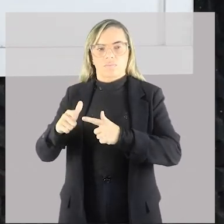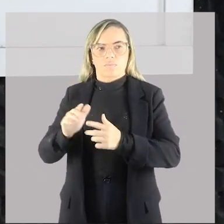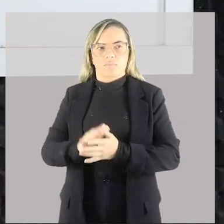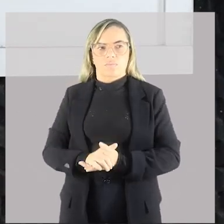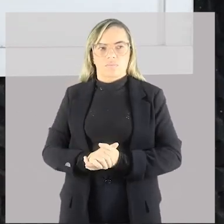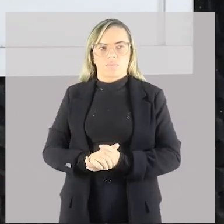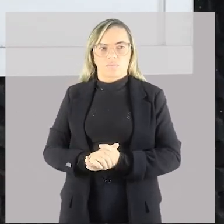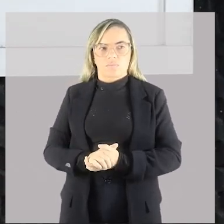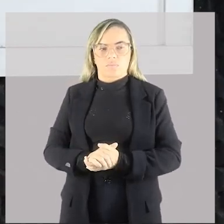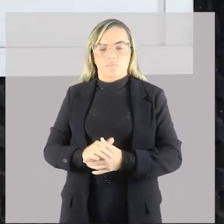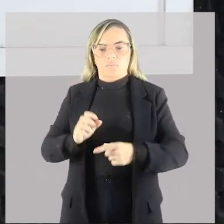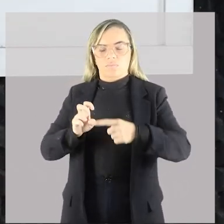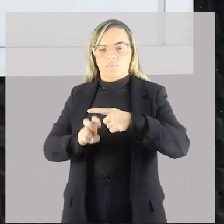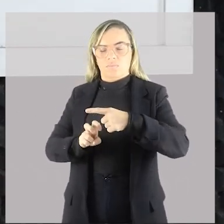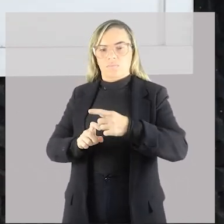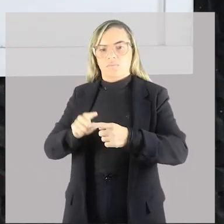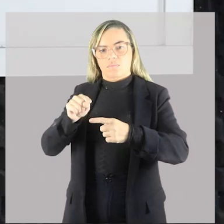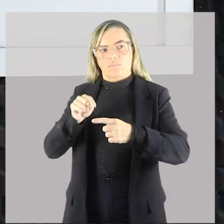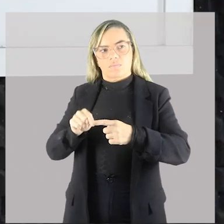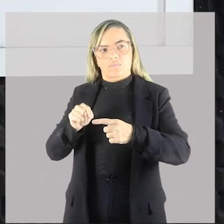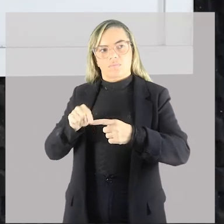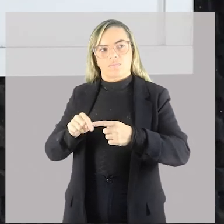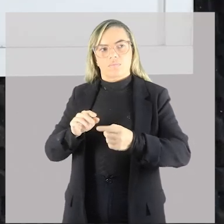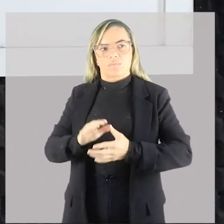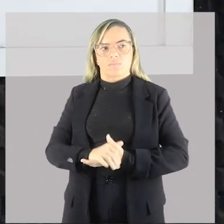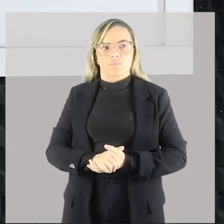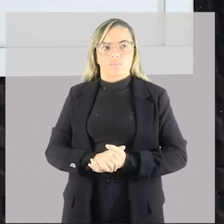sobre 5 fatorial